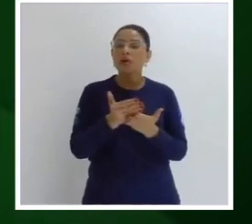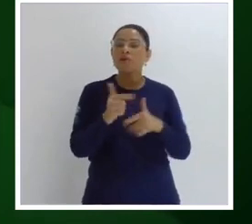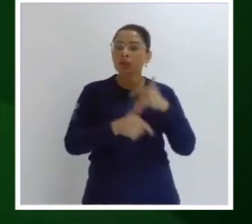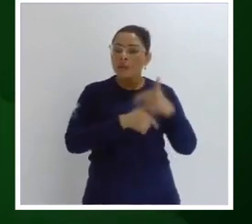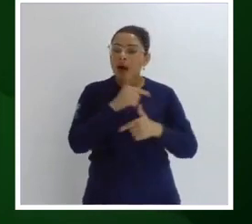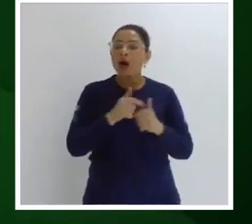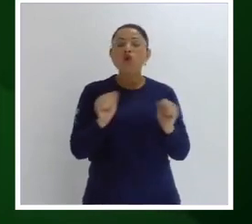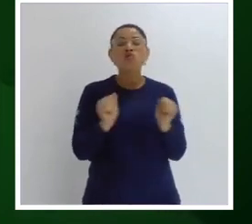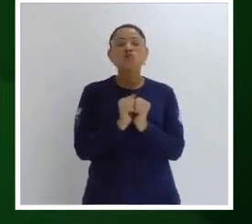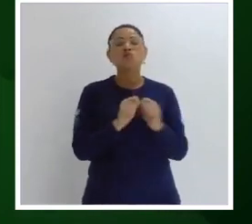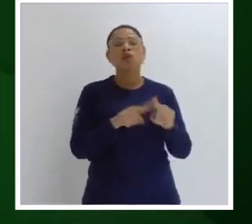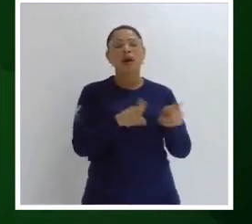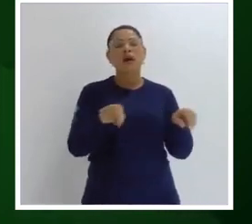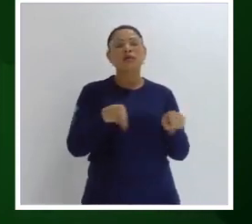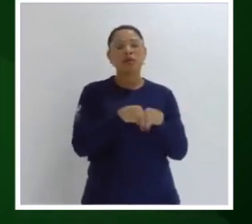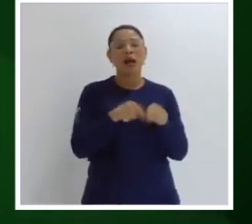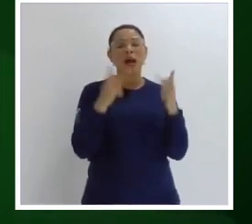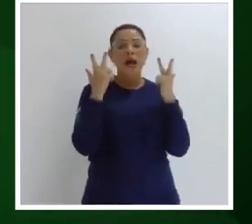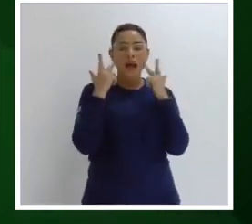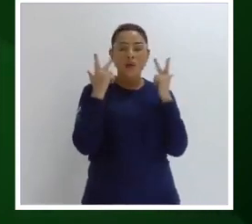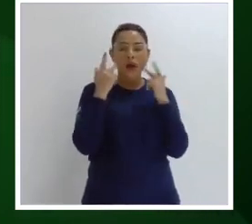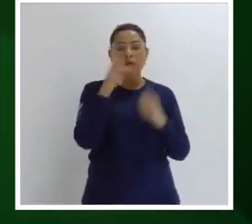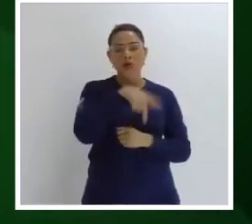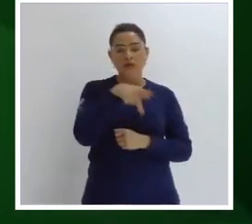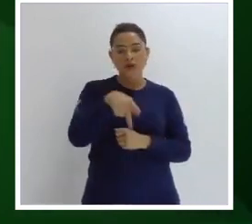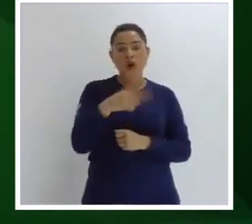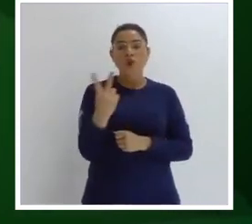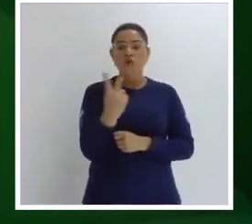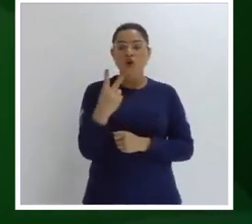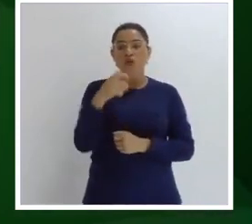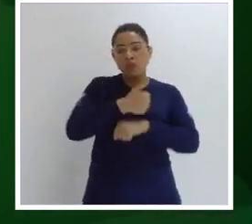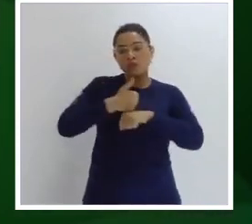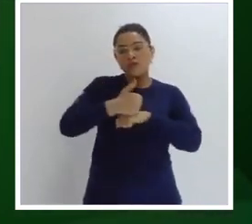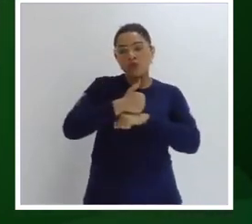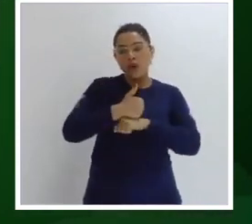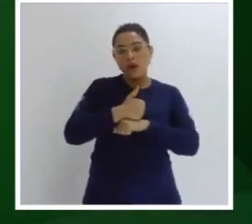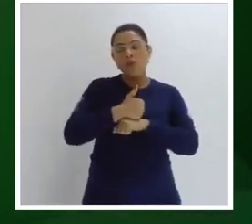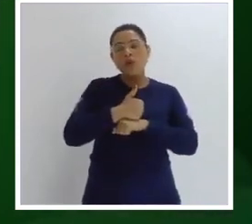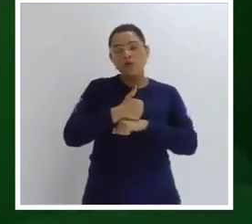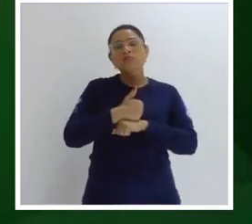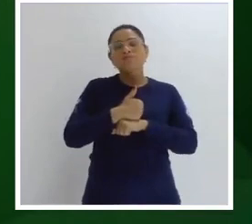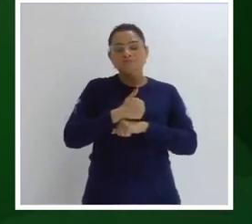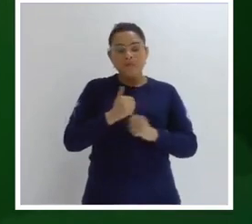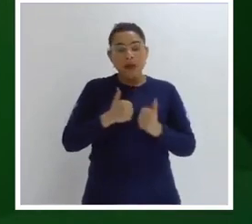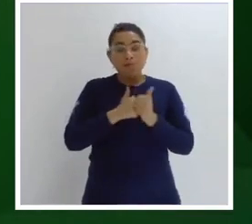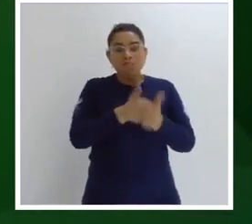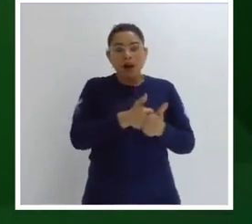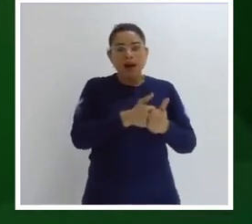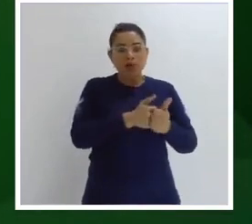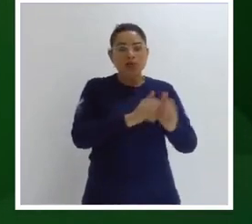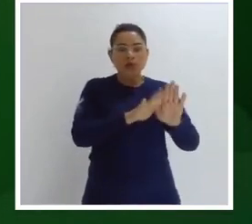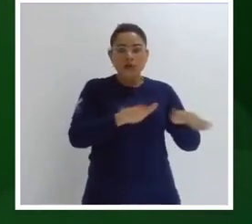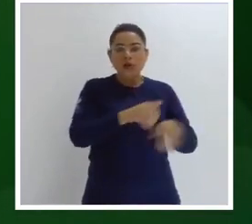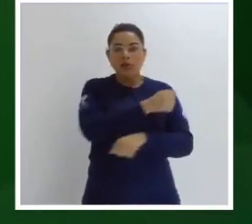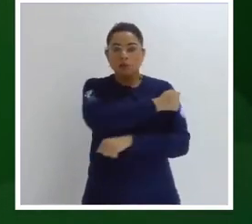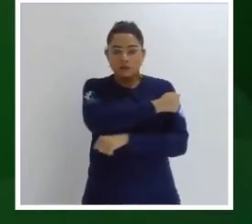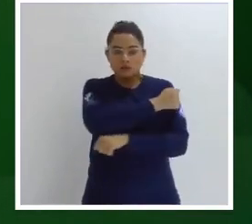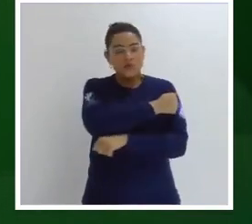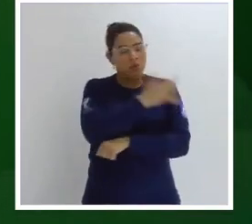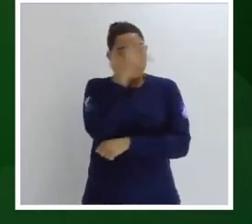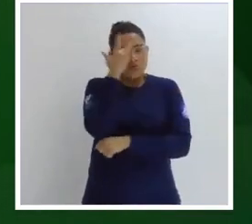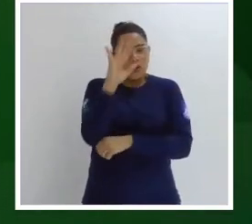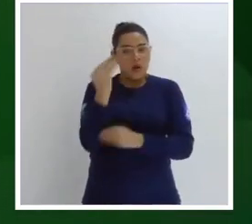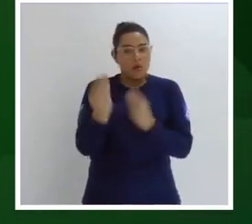o professor da sala regular você vai ter esses dois profissionais mais próximo do aluno eu não sei em que medida que